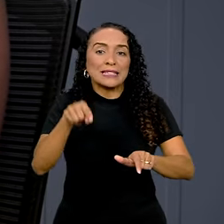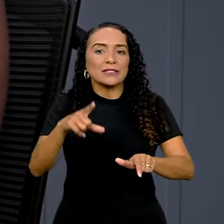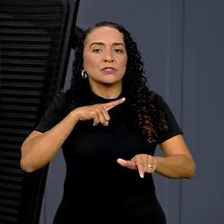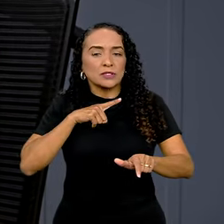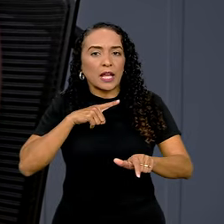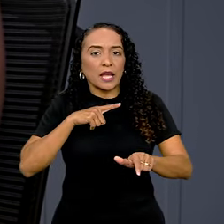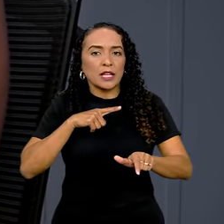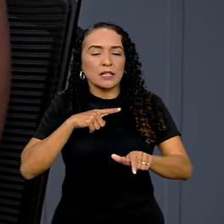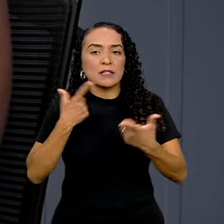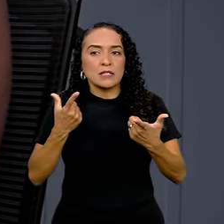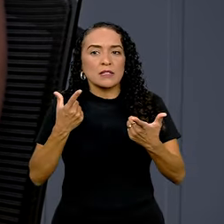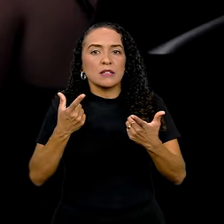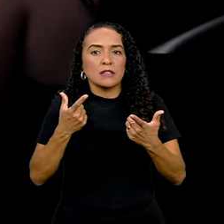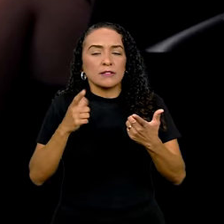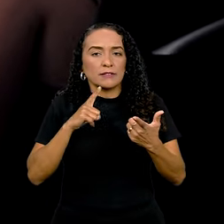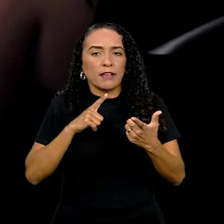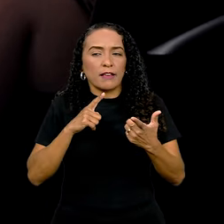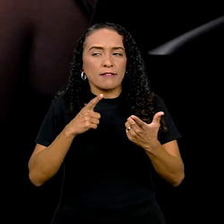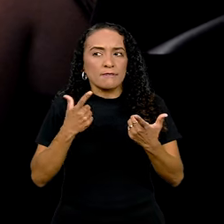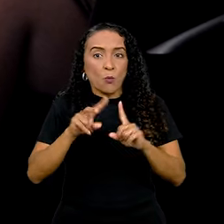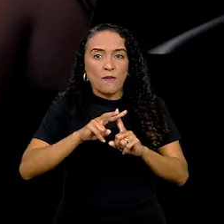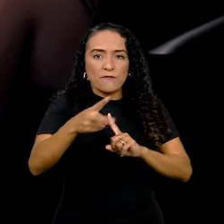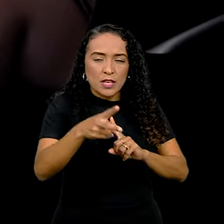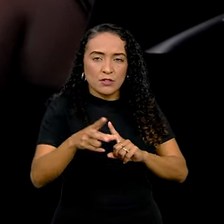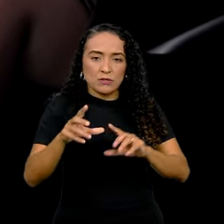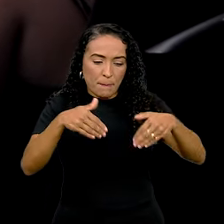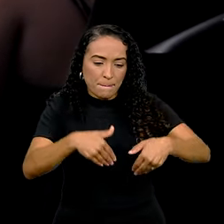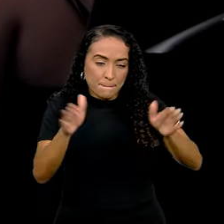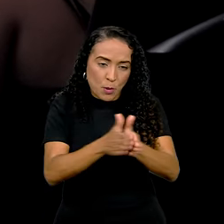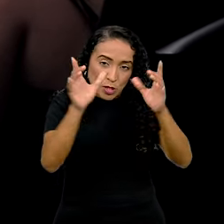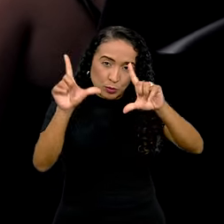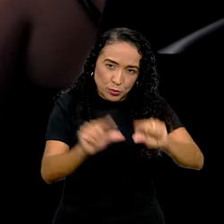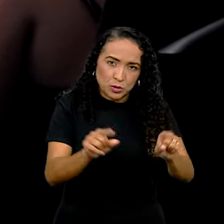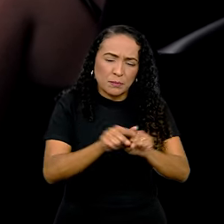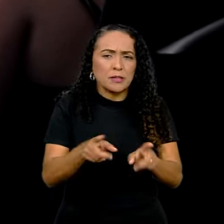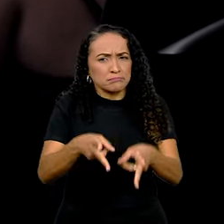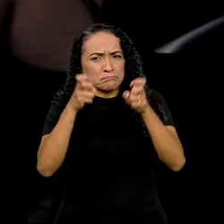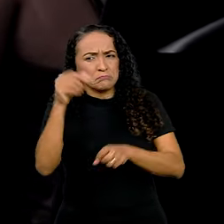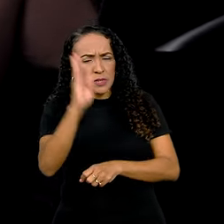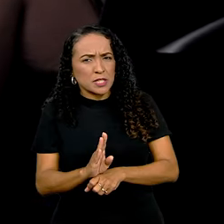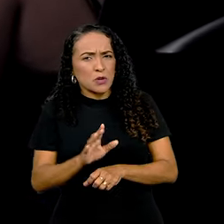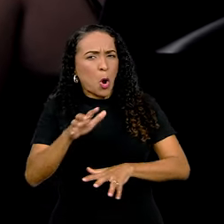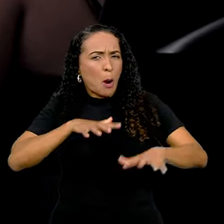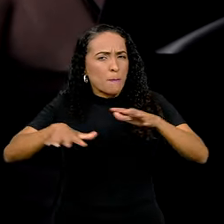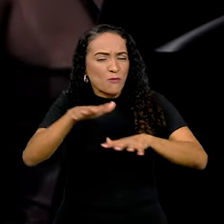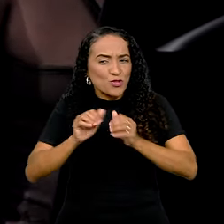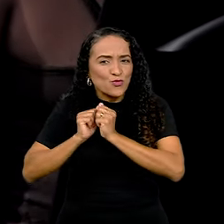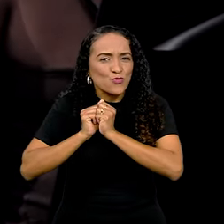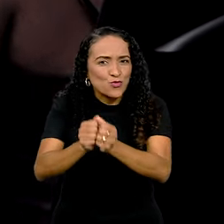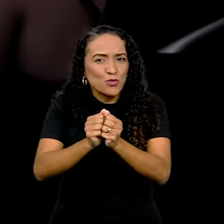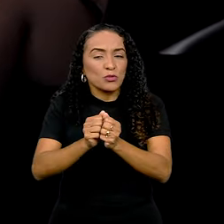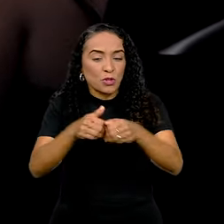isso tem uma redução uma um efeito na redução da pobreza e a gente tem visto no país um um movimento eh